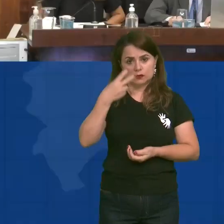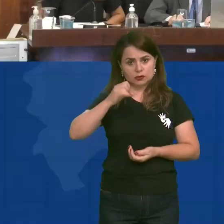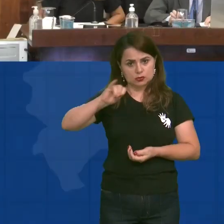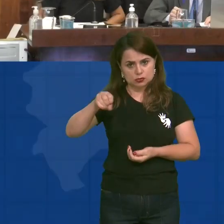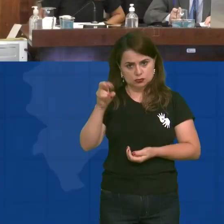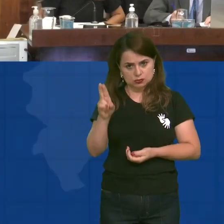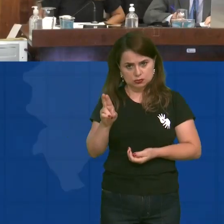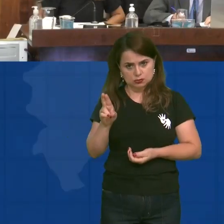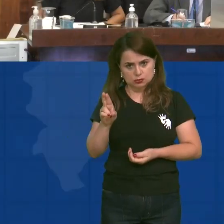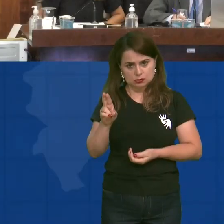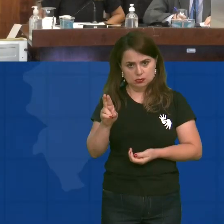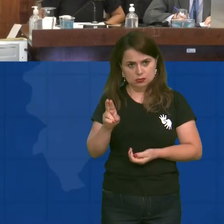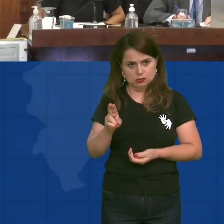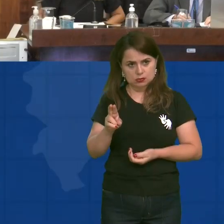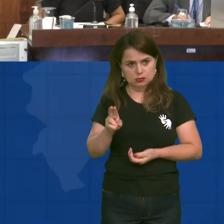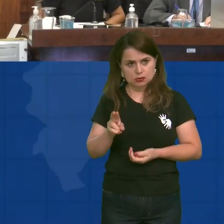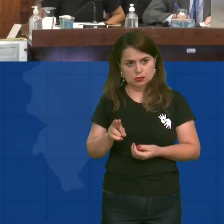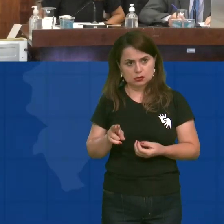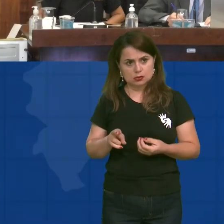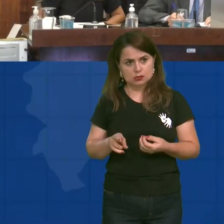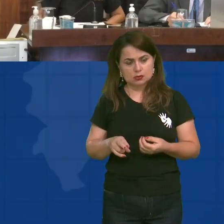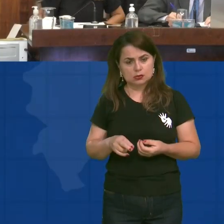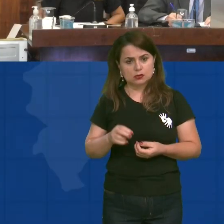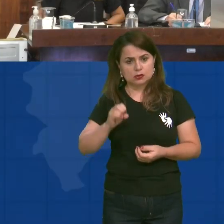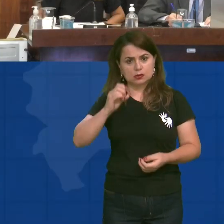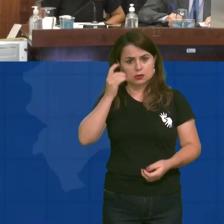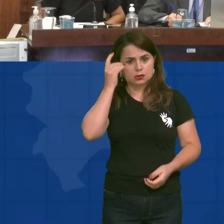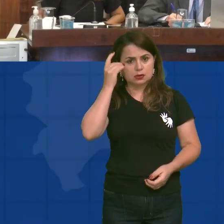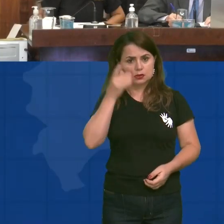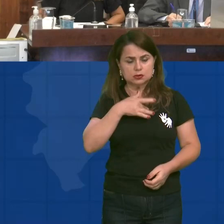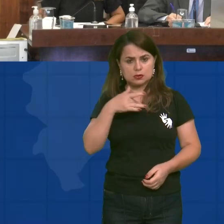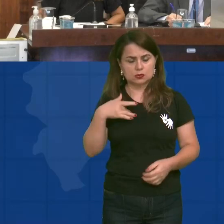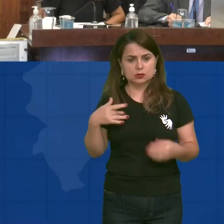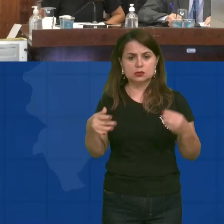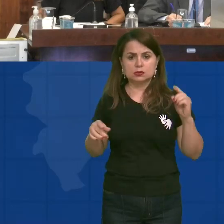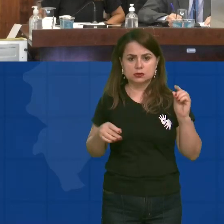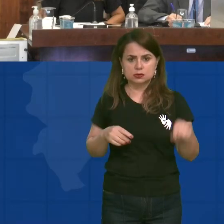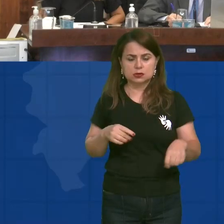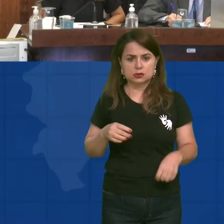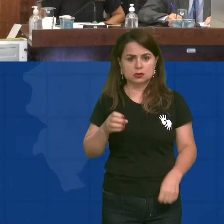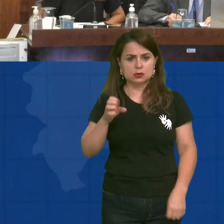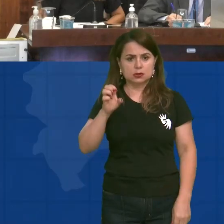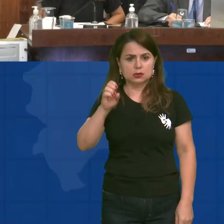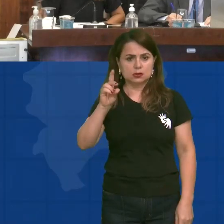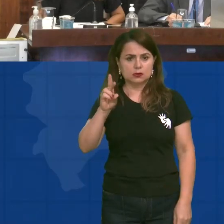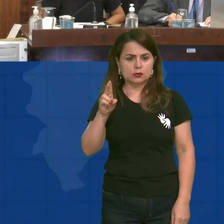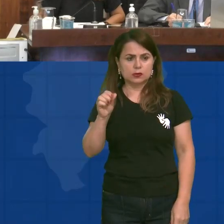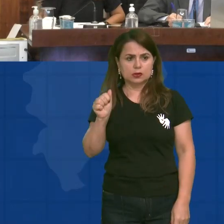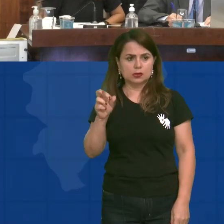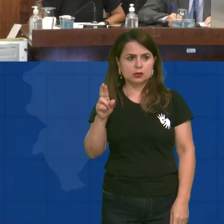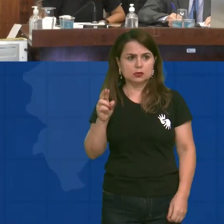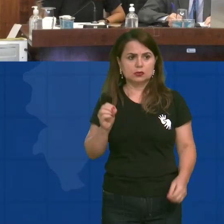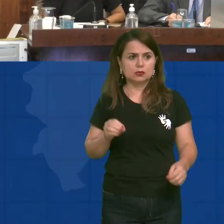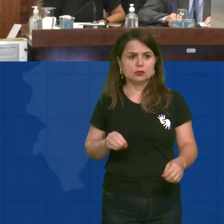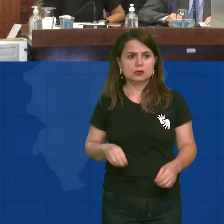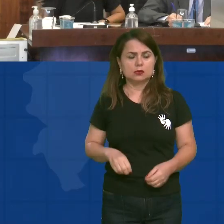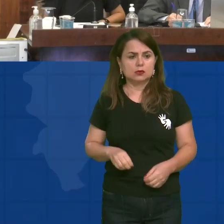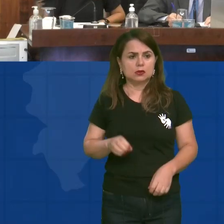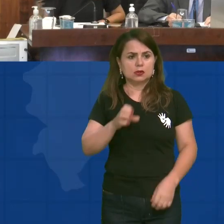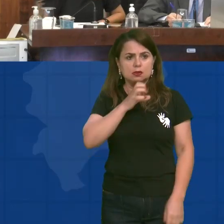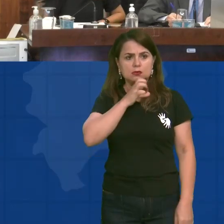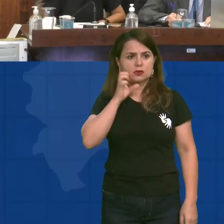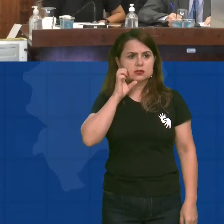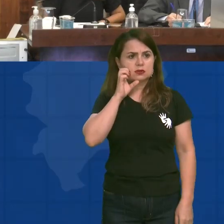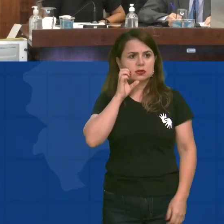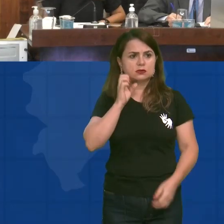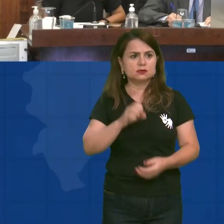Vereador Júnior Moraes Vereador Danilo da saúde sim Vereador Eduardo Nascimento vereador Dr Hélio